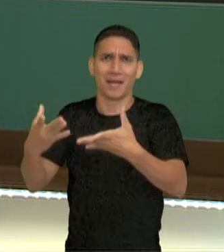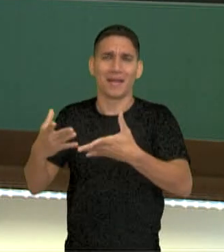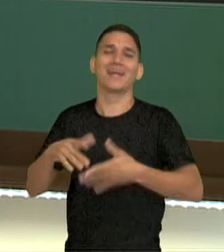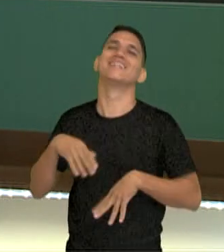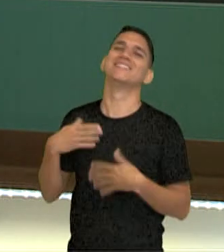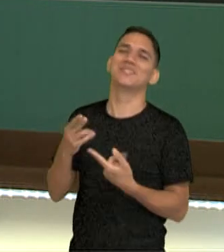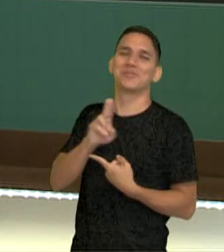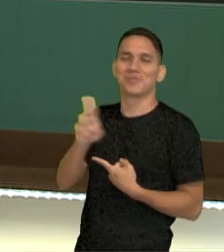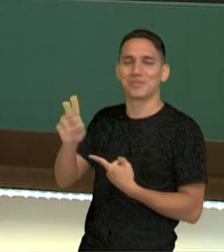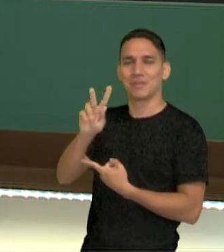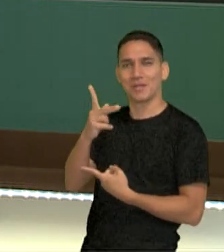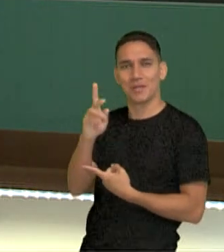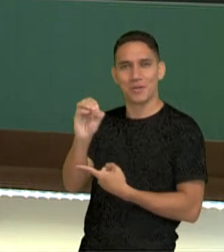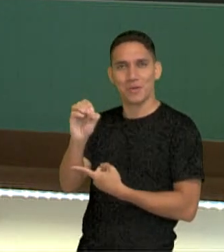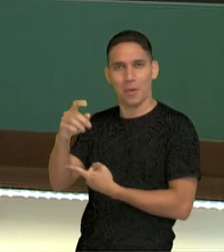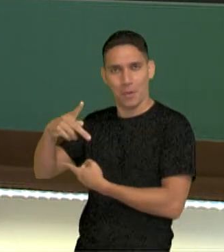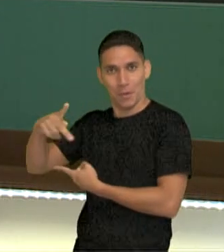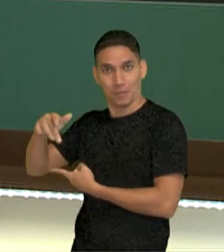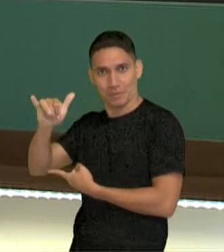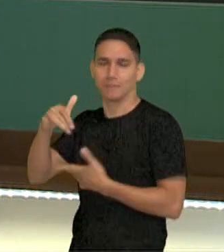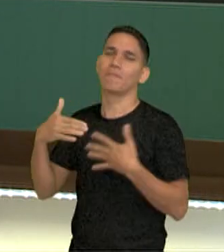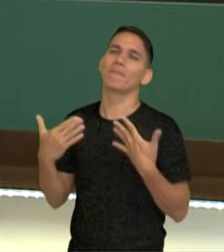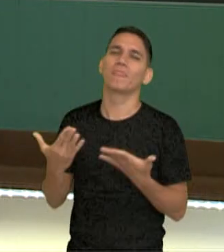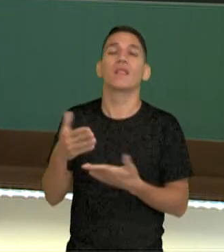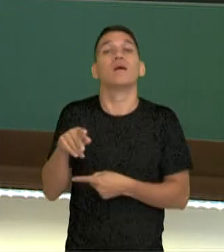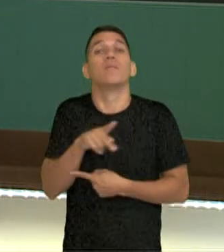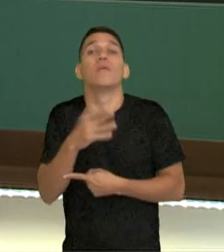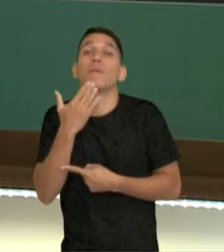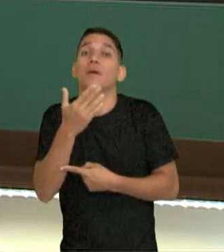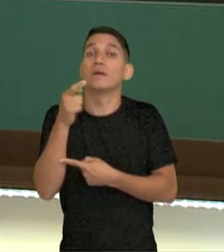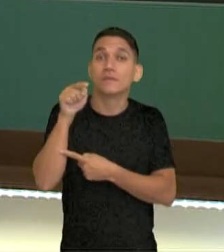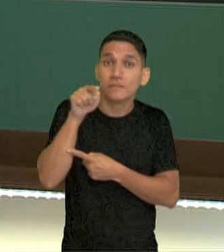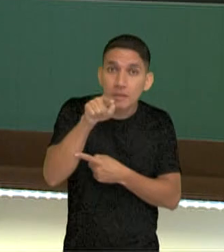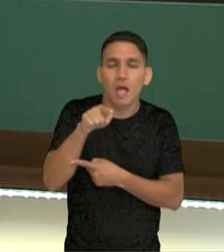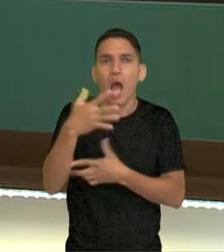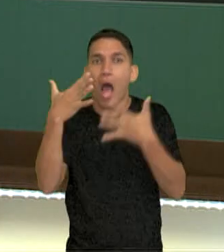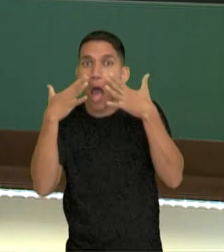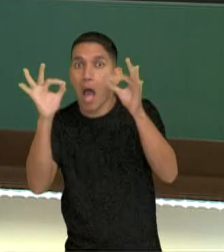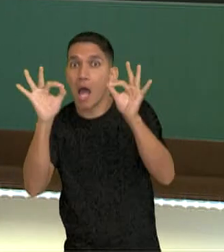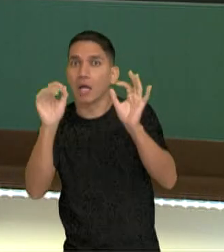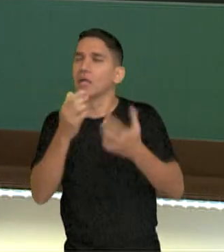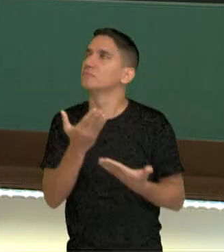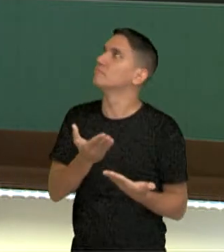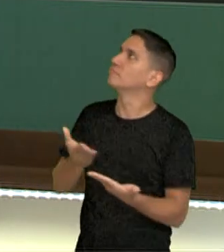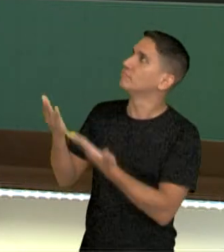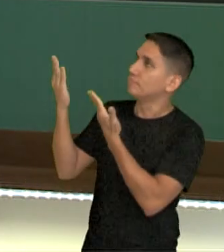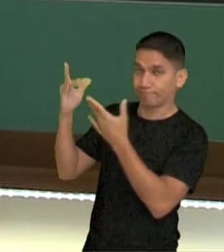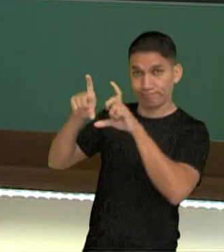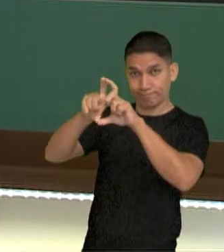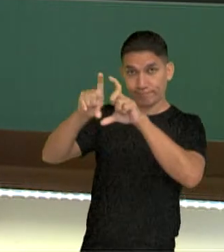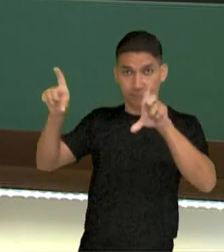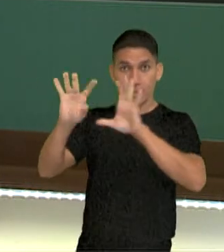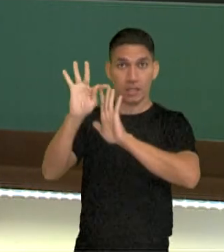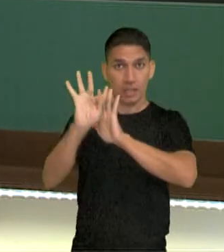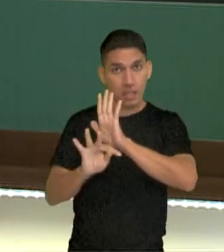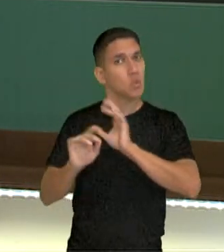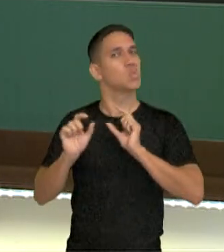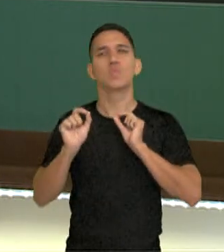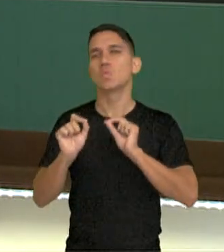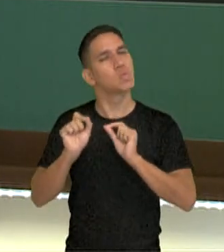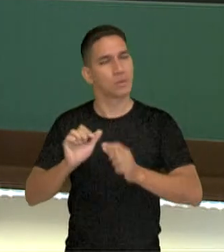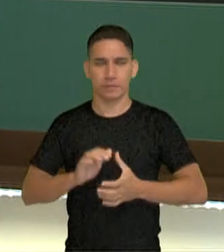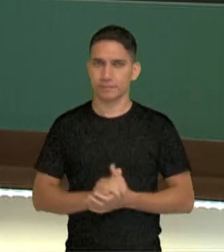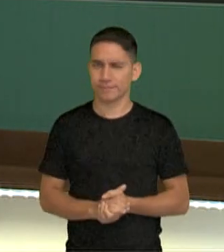dele é Hope. O que a teacher quer que vocês observem agora nesse trechinho aqui do